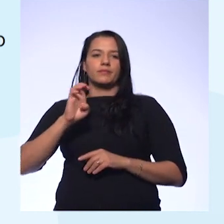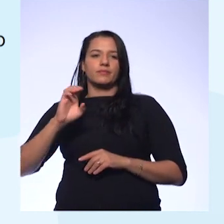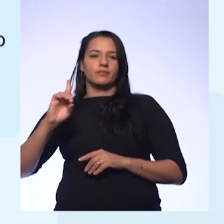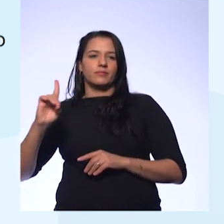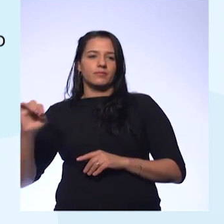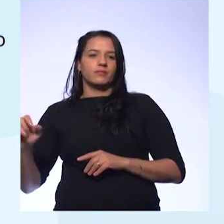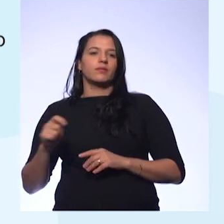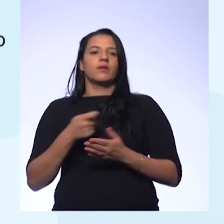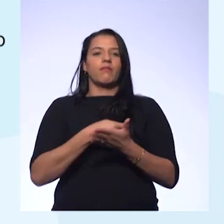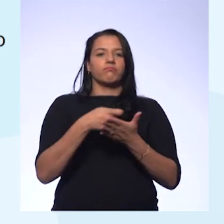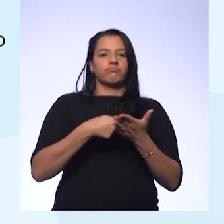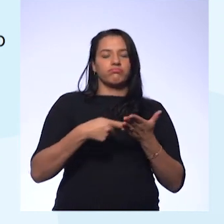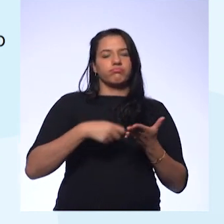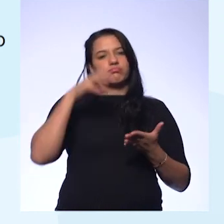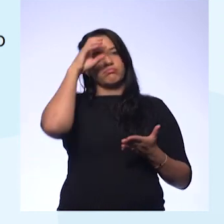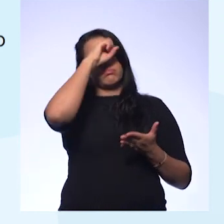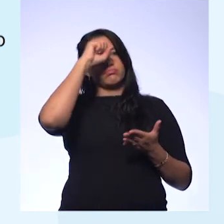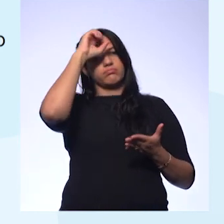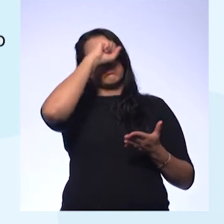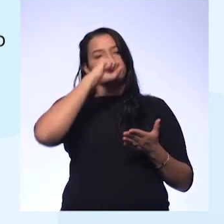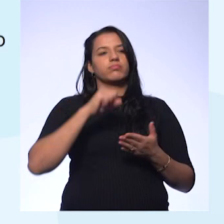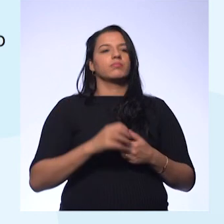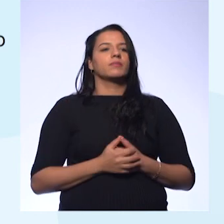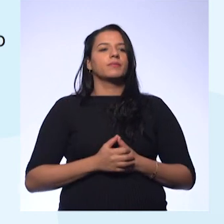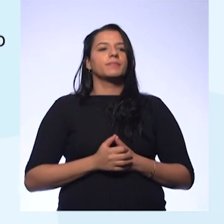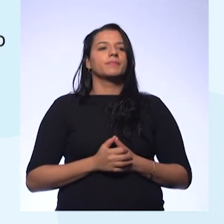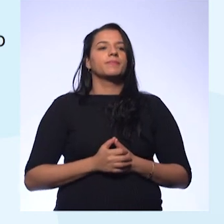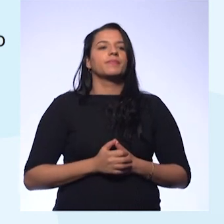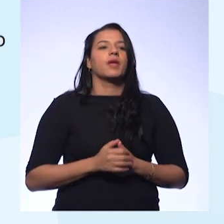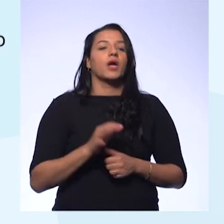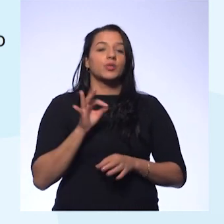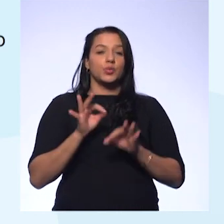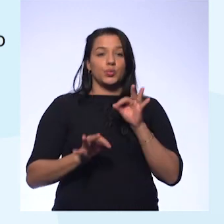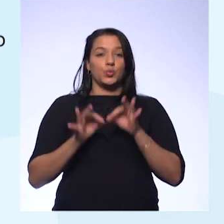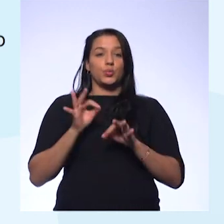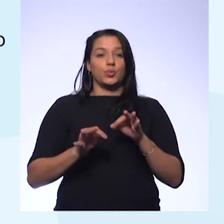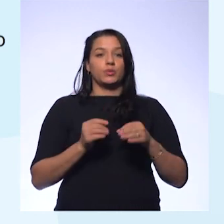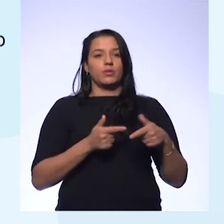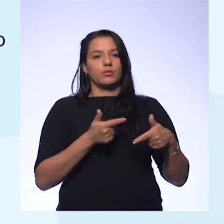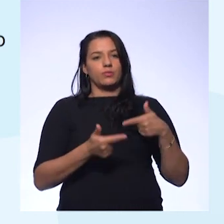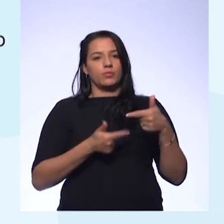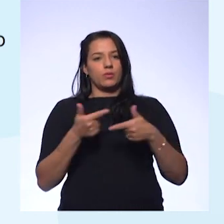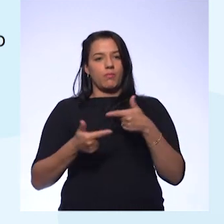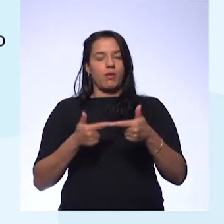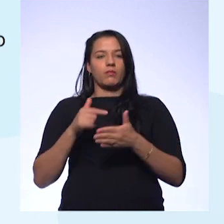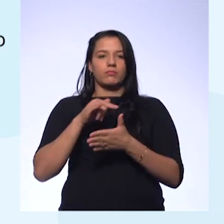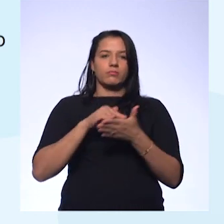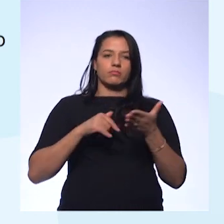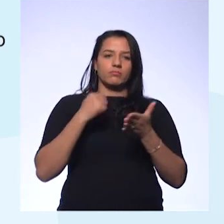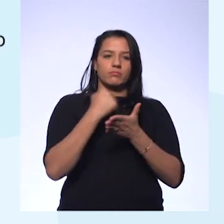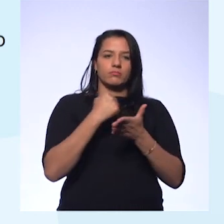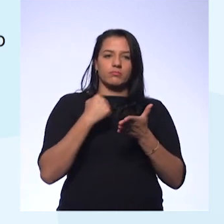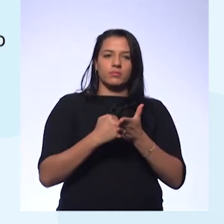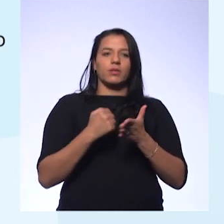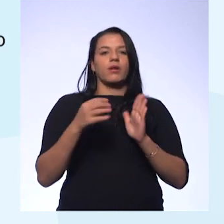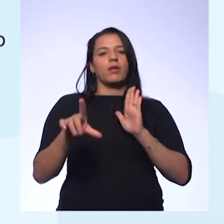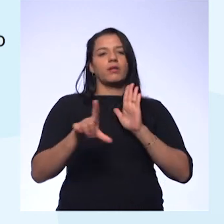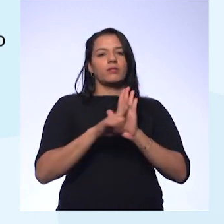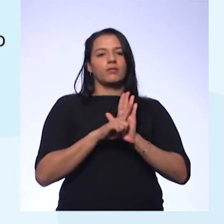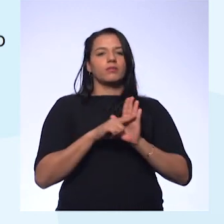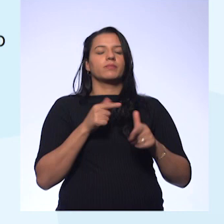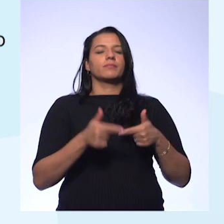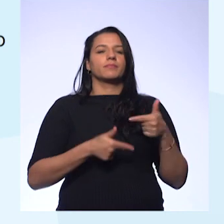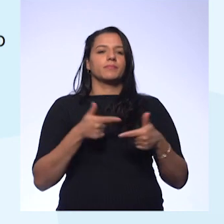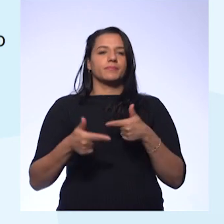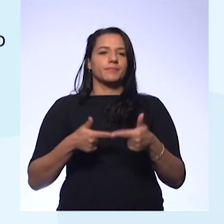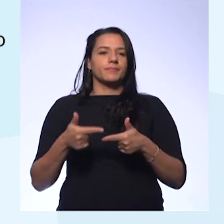até 1934 no Brasil. Justiça do trabalho para poder regulamentar as leis trabalhistas, e foi com essa